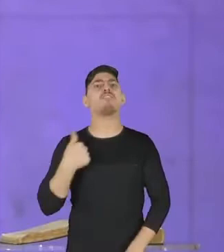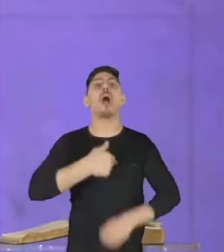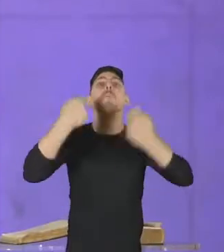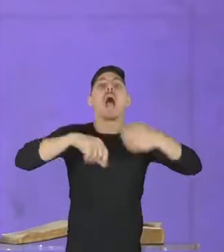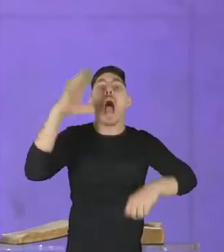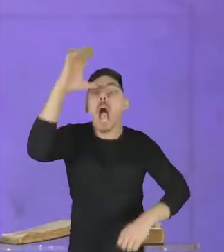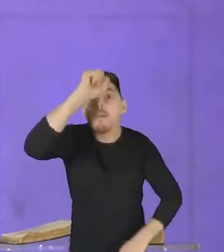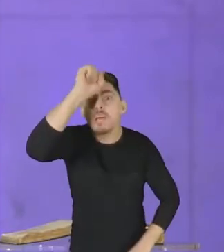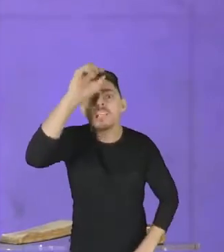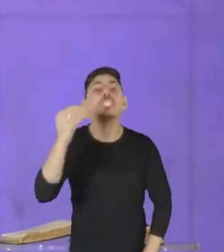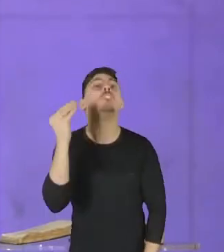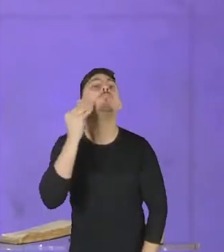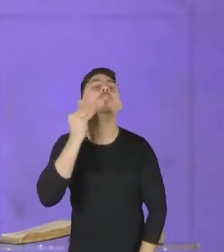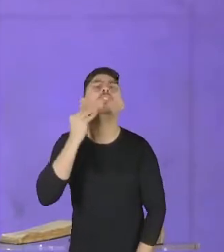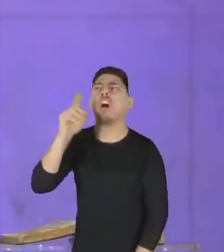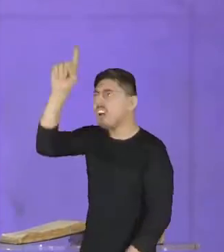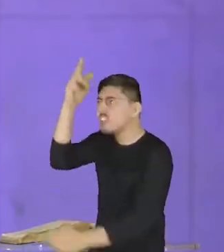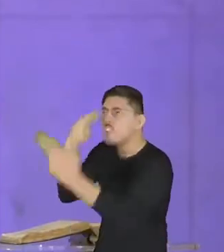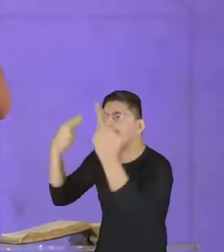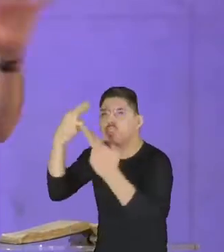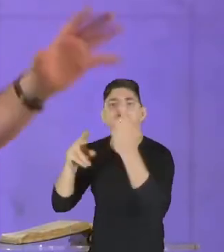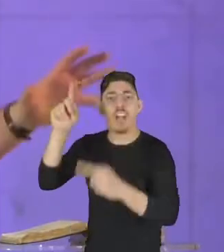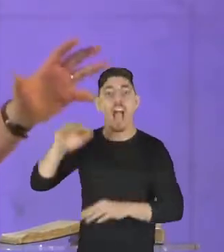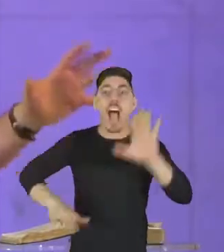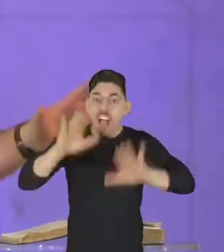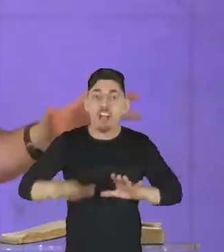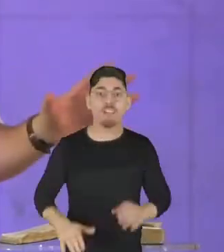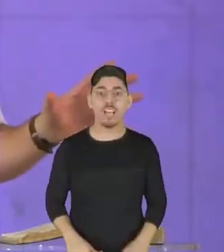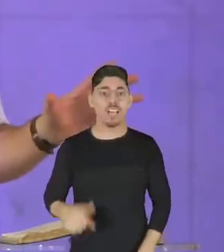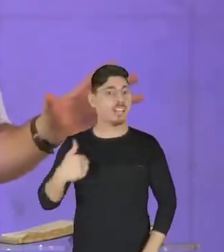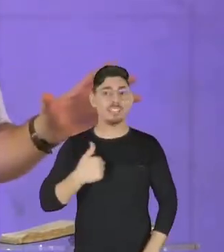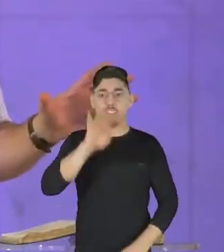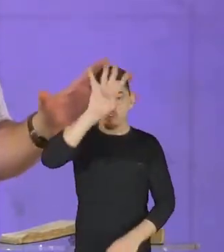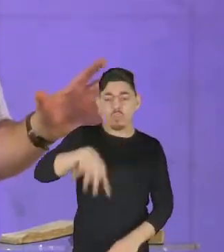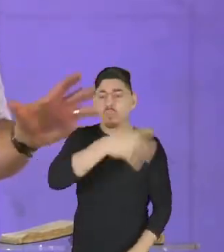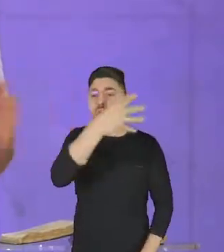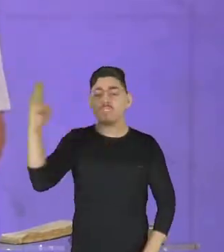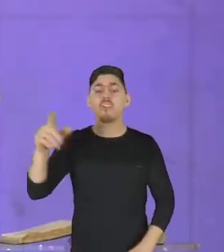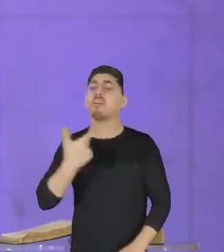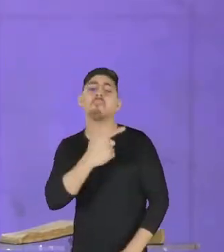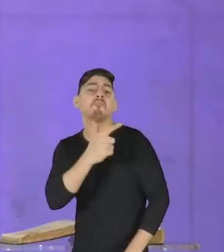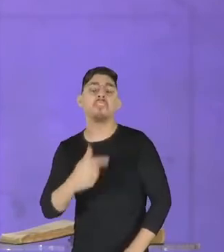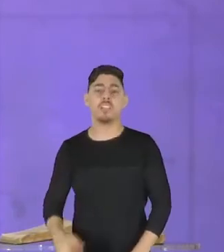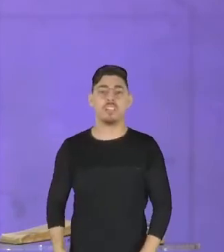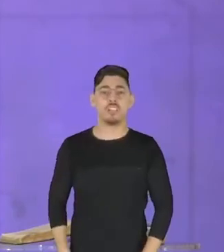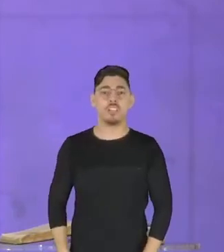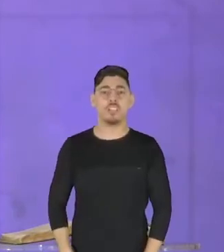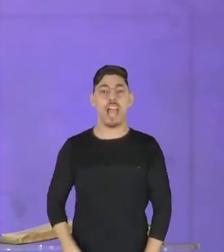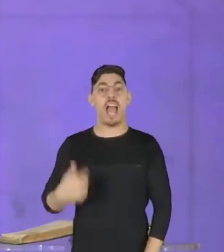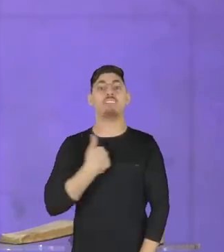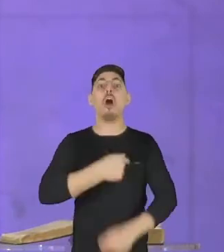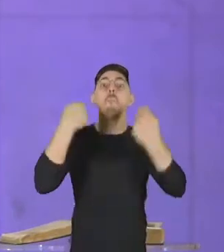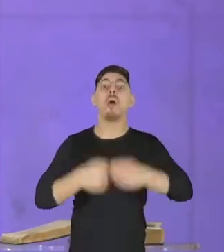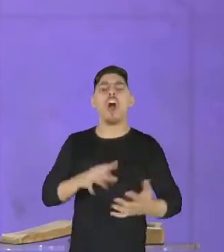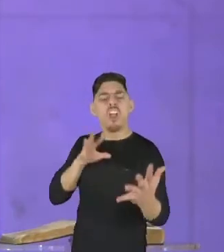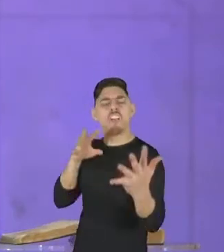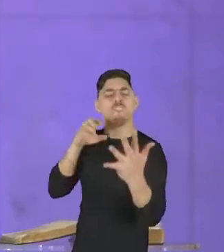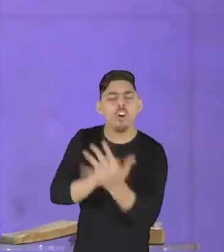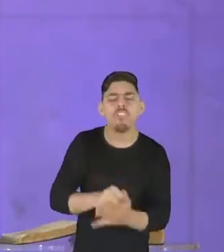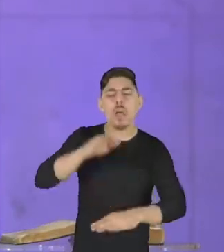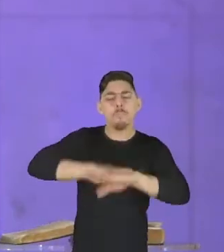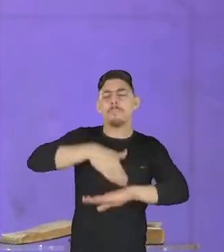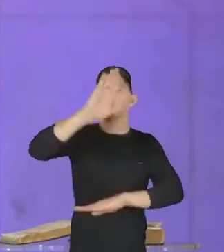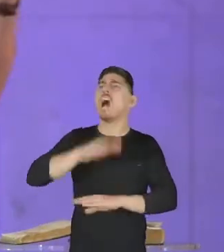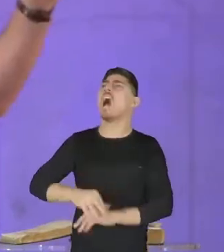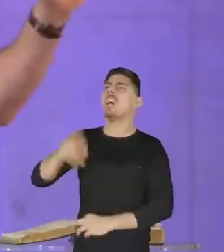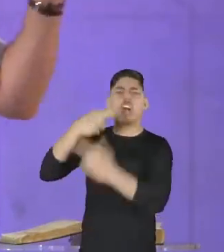viver experiências com Deus que muitas vezes fogem das nossas planilhas. Nós precisamos nos envolver com mais de